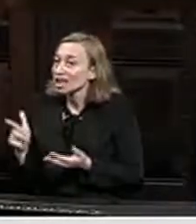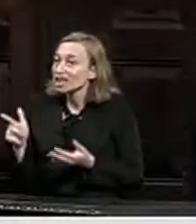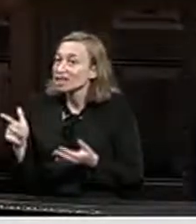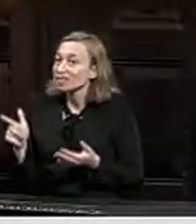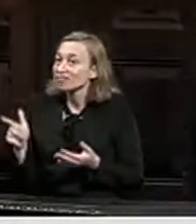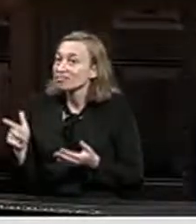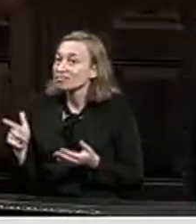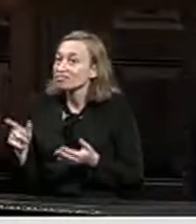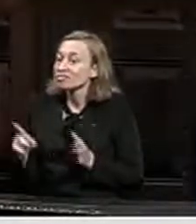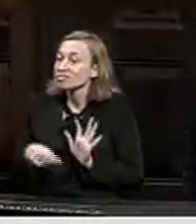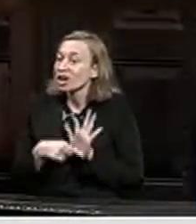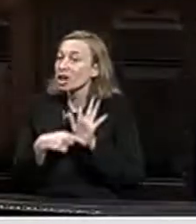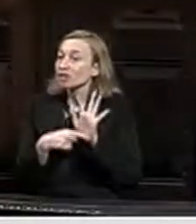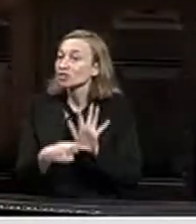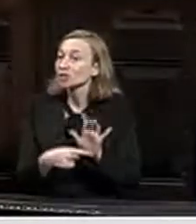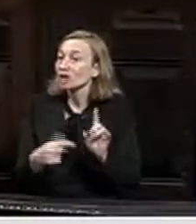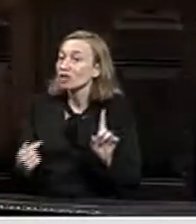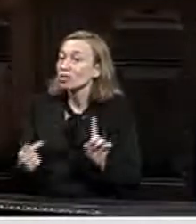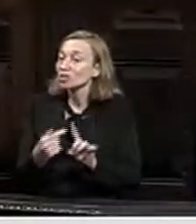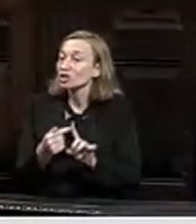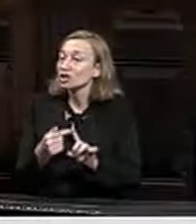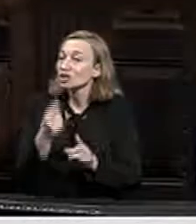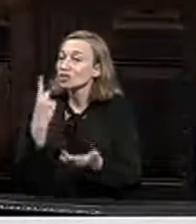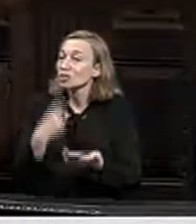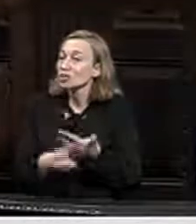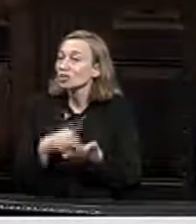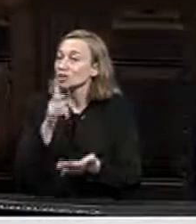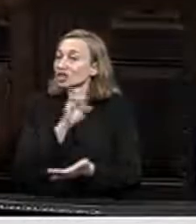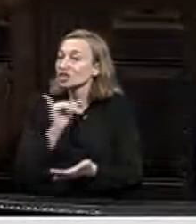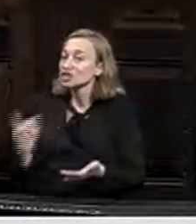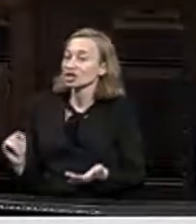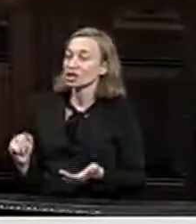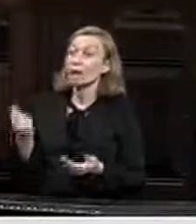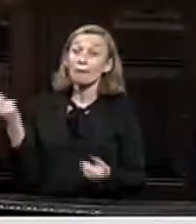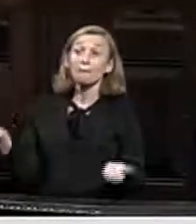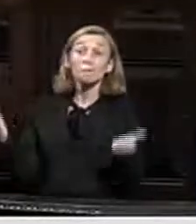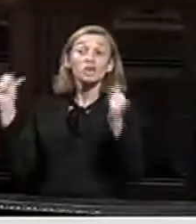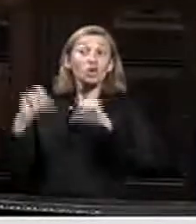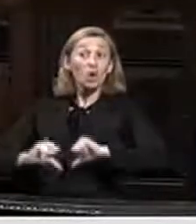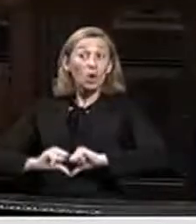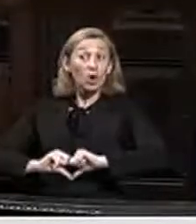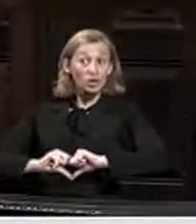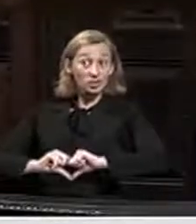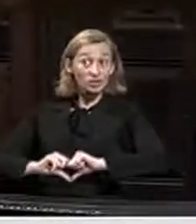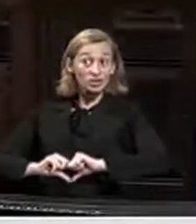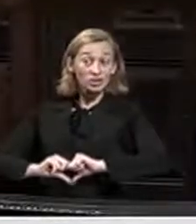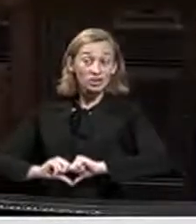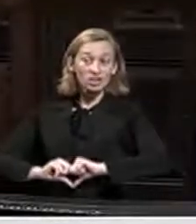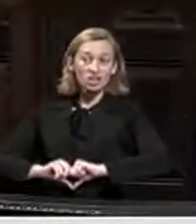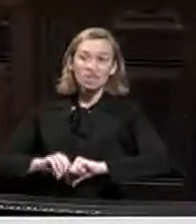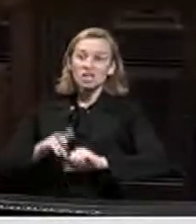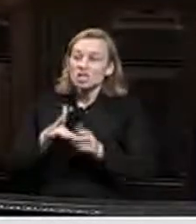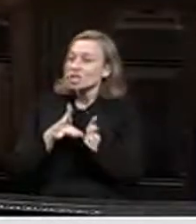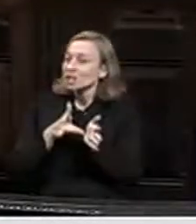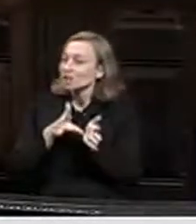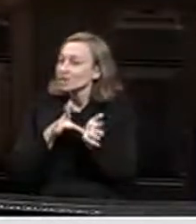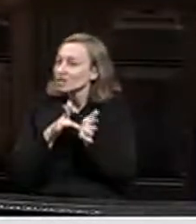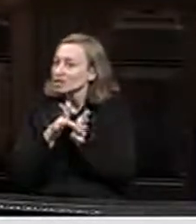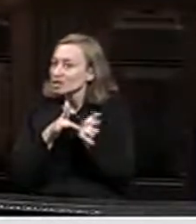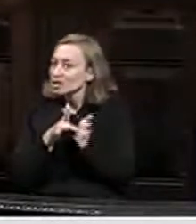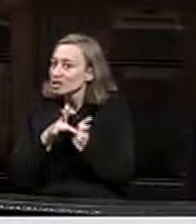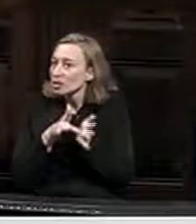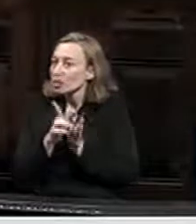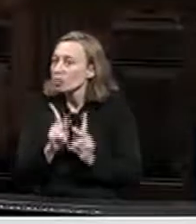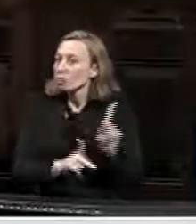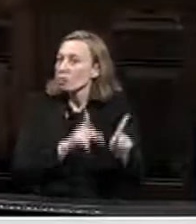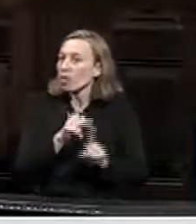para manter os seus objetivos e os seus compromissos em dia. E pior do que isso, enganou a população, impondo